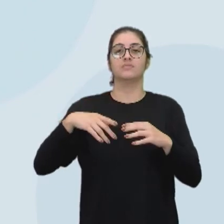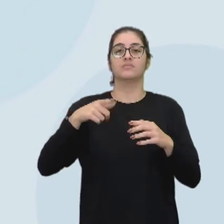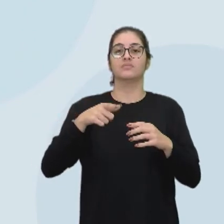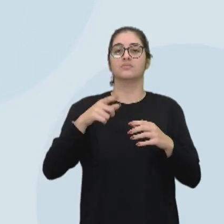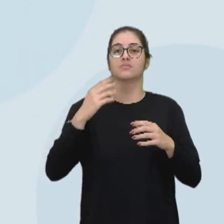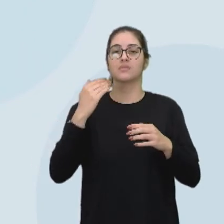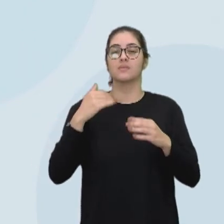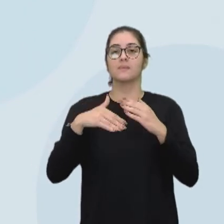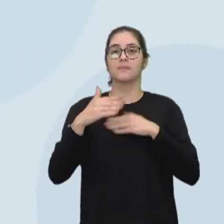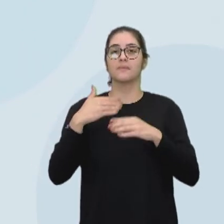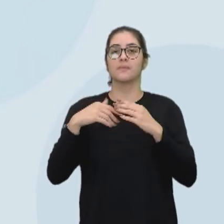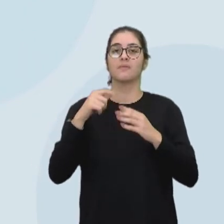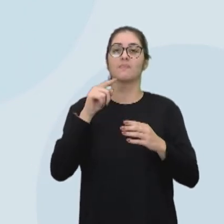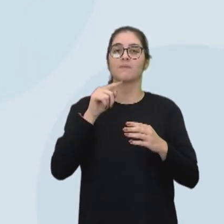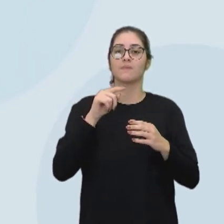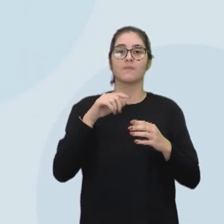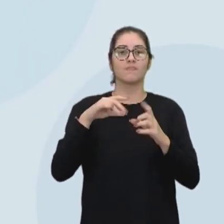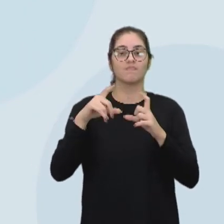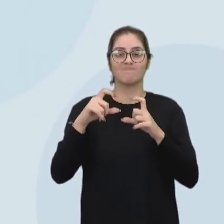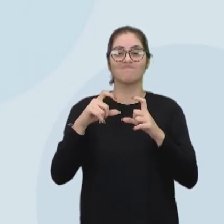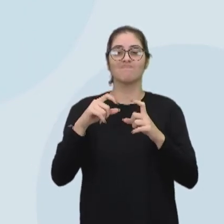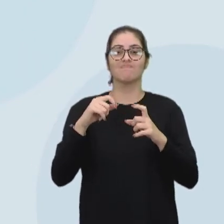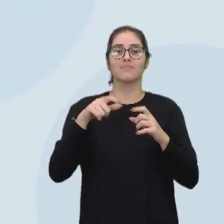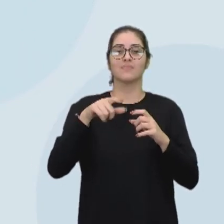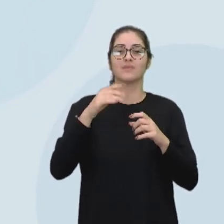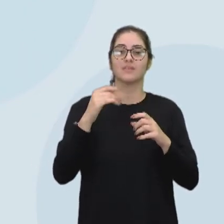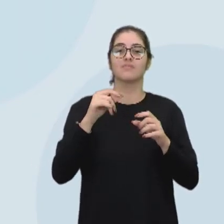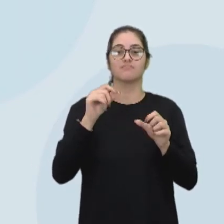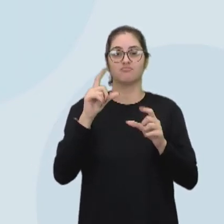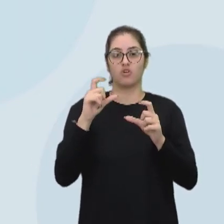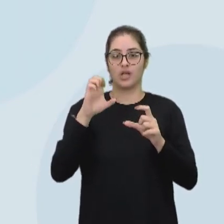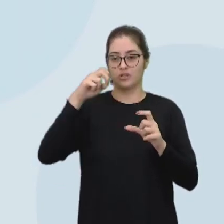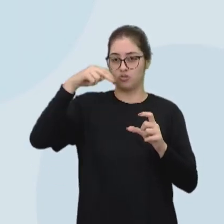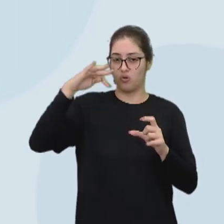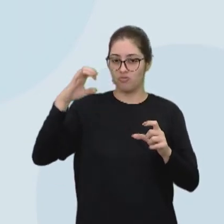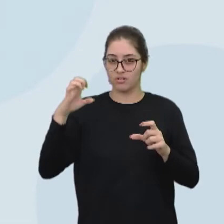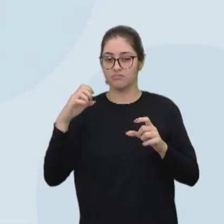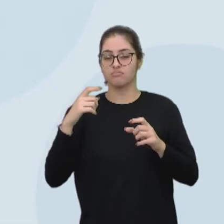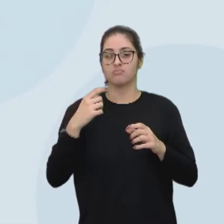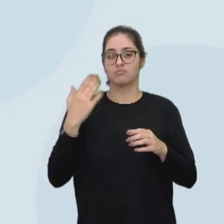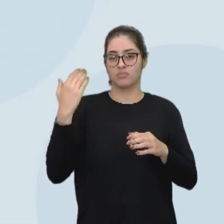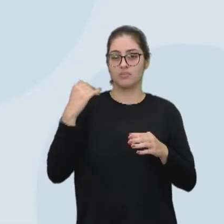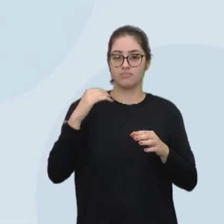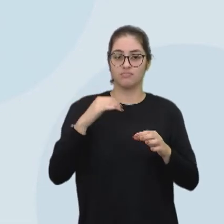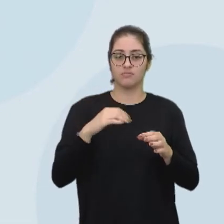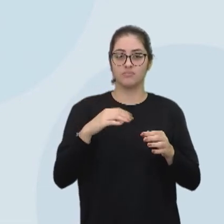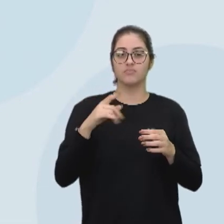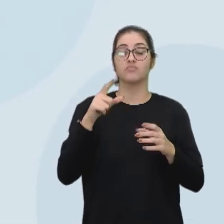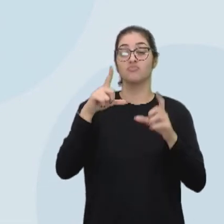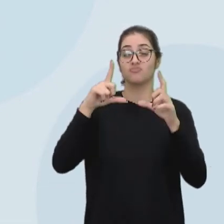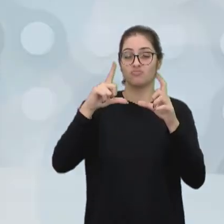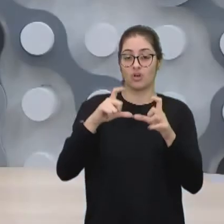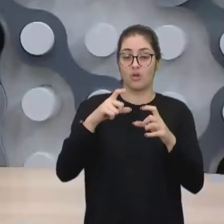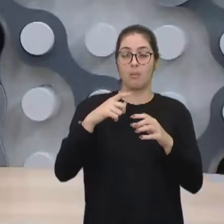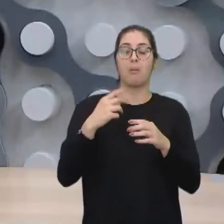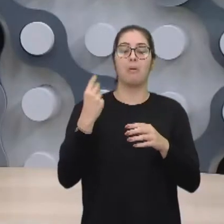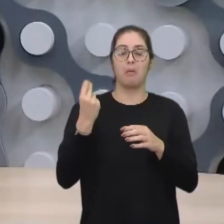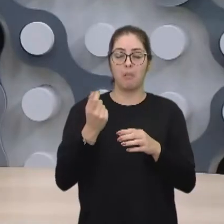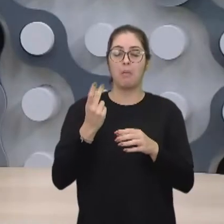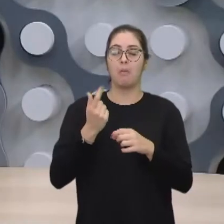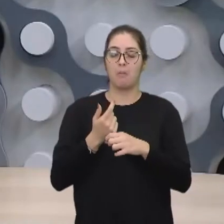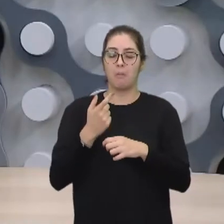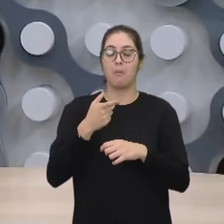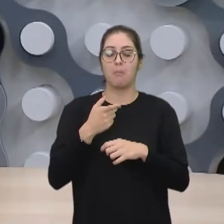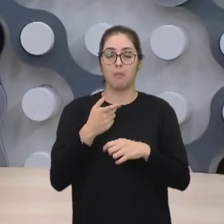de emissão para remoção de dióxido de enxofre e material particulado, né? Mas olha quanto tempo, né,